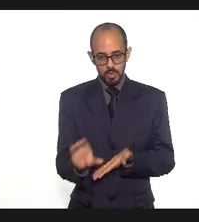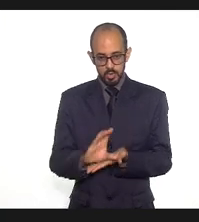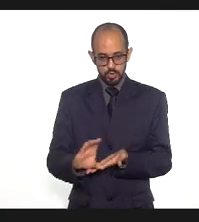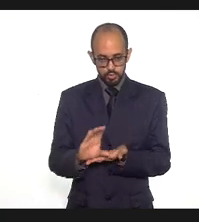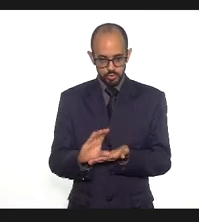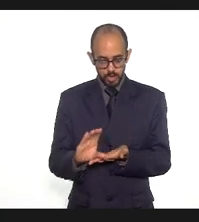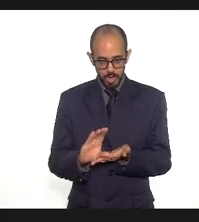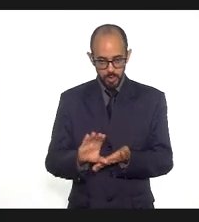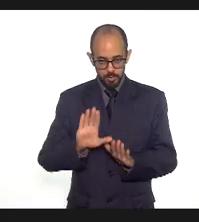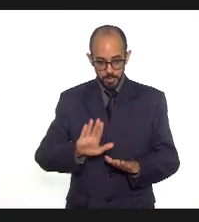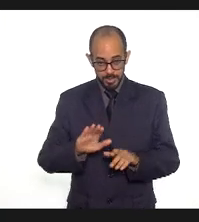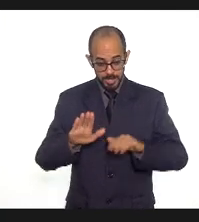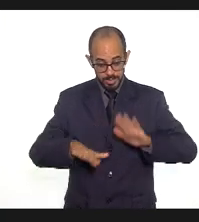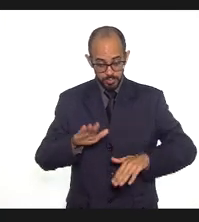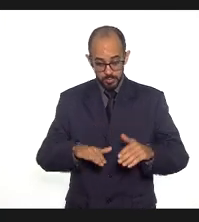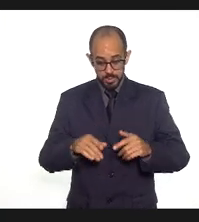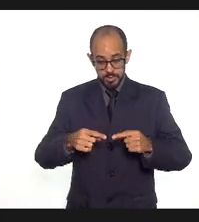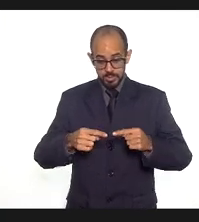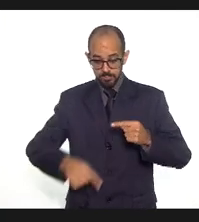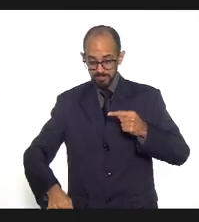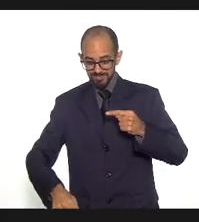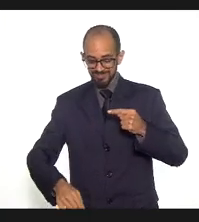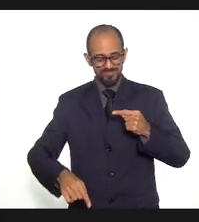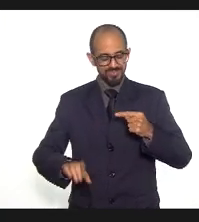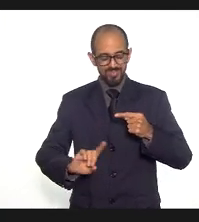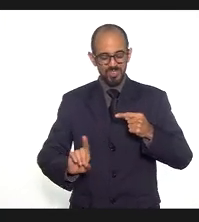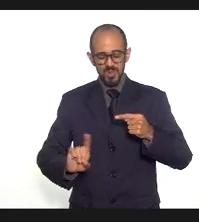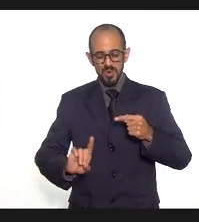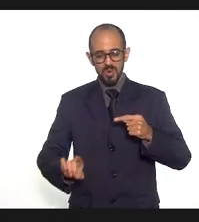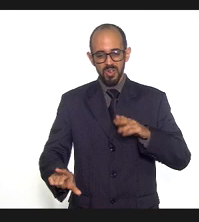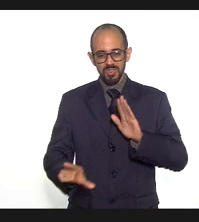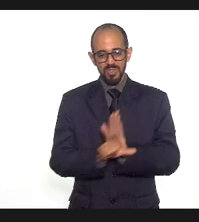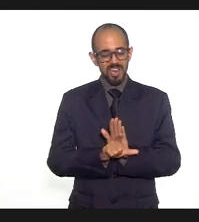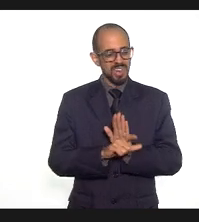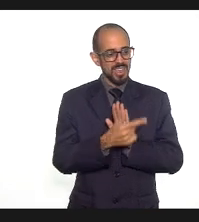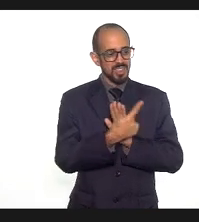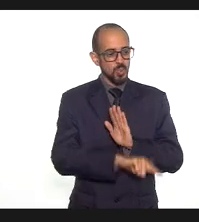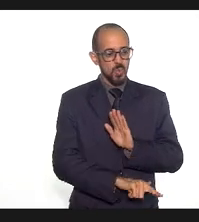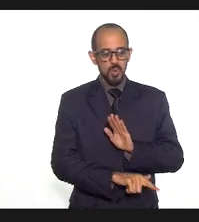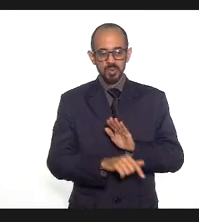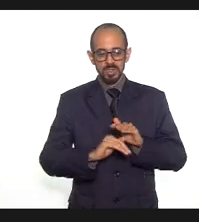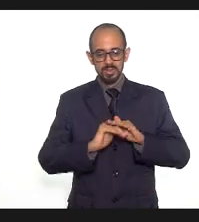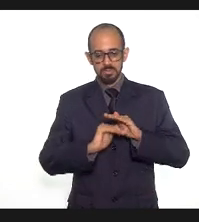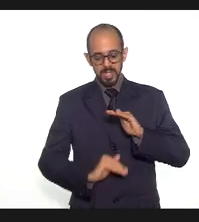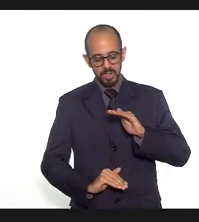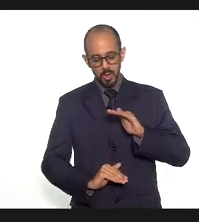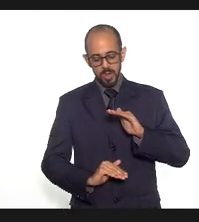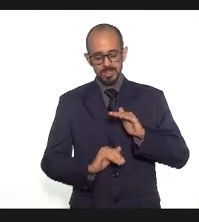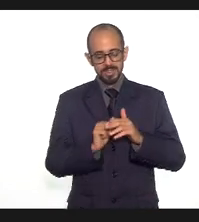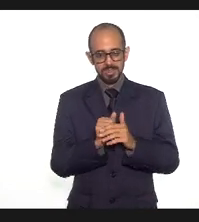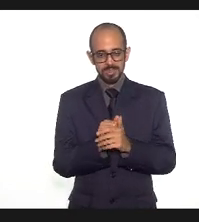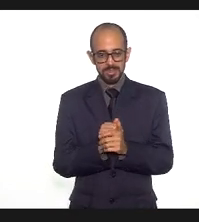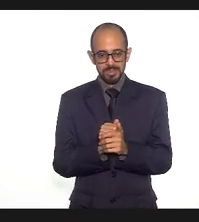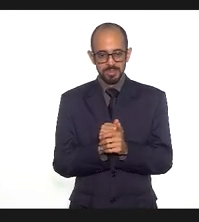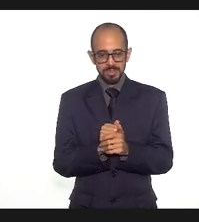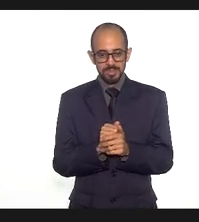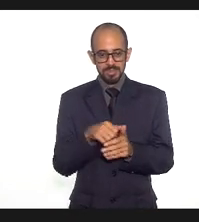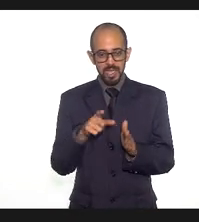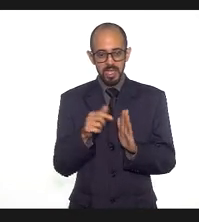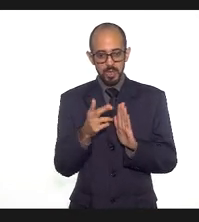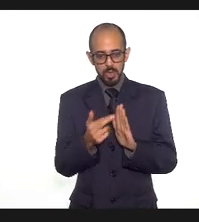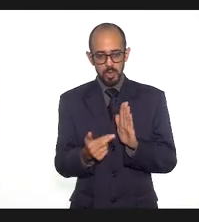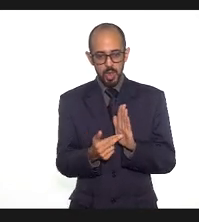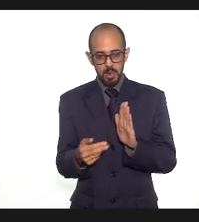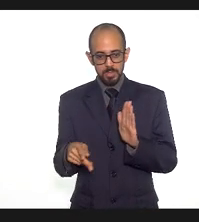mas muitas vezes há afronta no que está disposto na matéria infraconstitucional. E normas próprias.